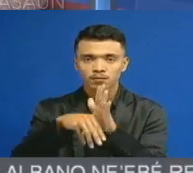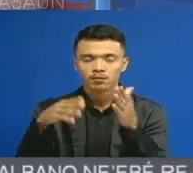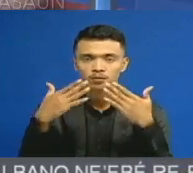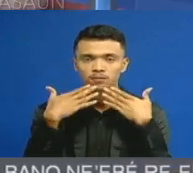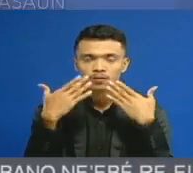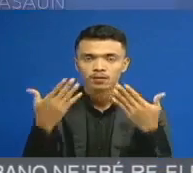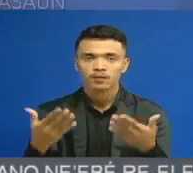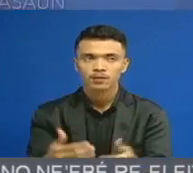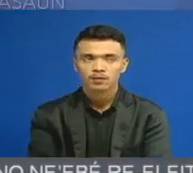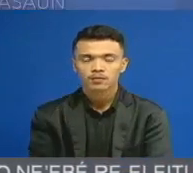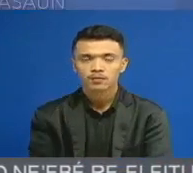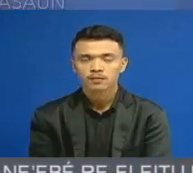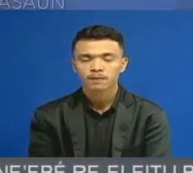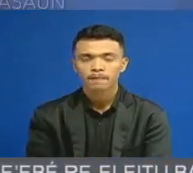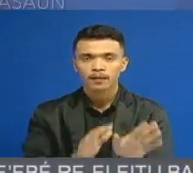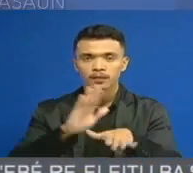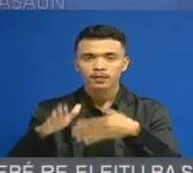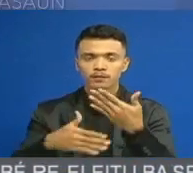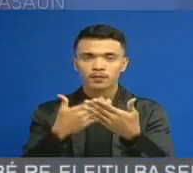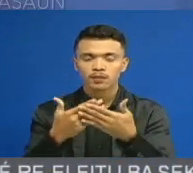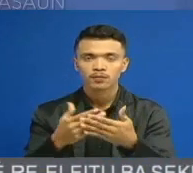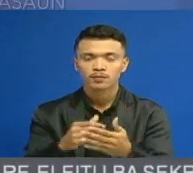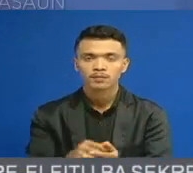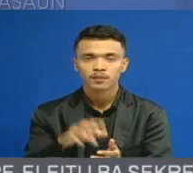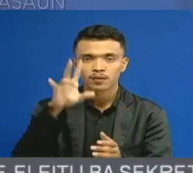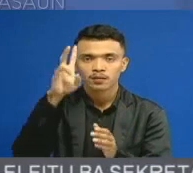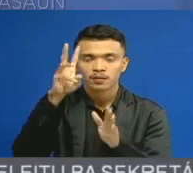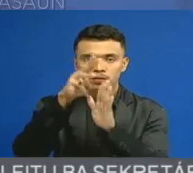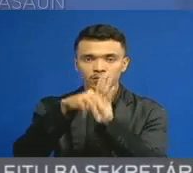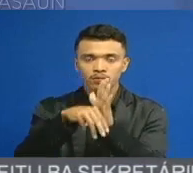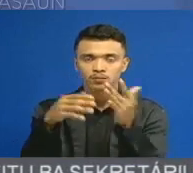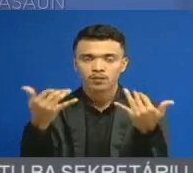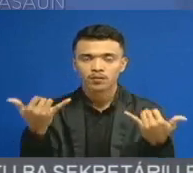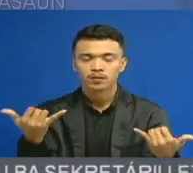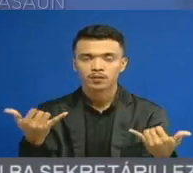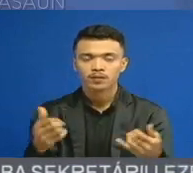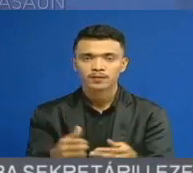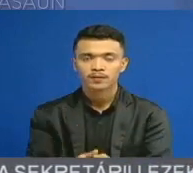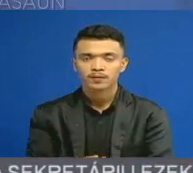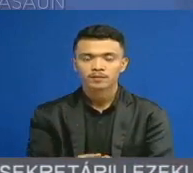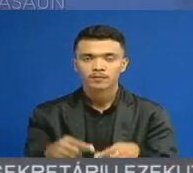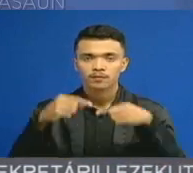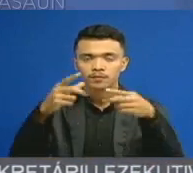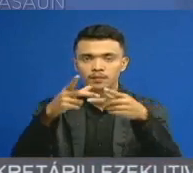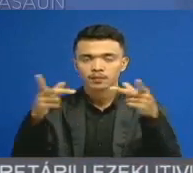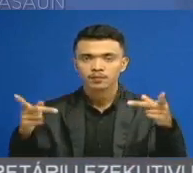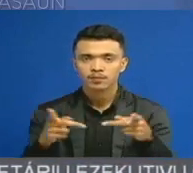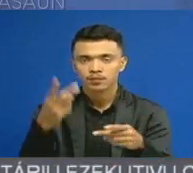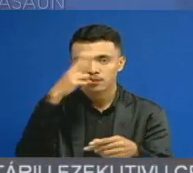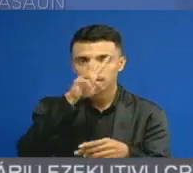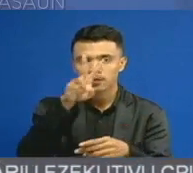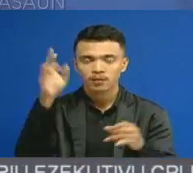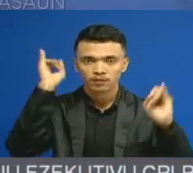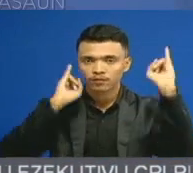obrigado. Ouvintes no telespectadores, iremos acá segmento 7 minutos da edição ONU. Filiicas da Estúdio Central, por acompanhar a